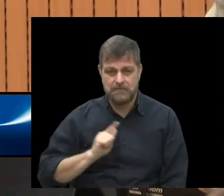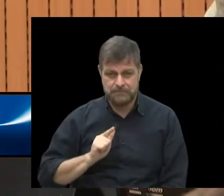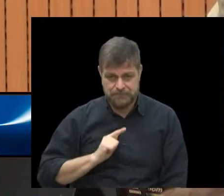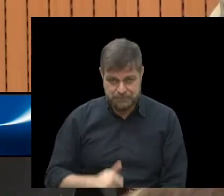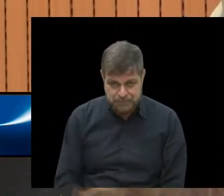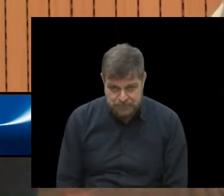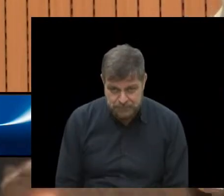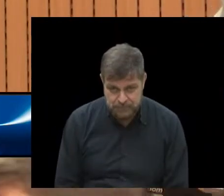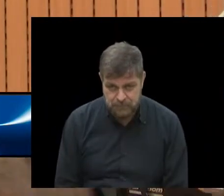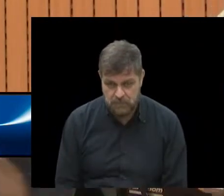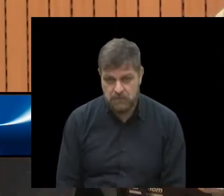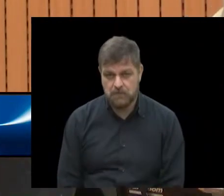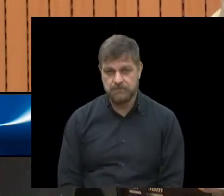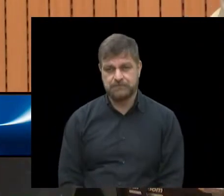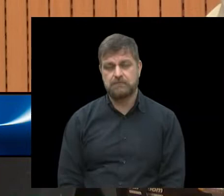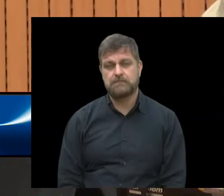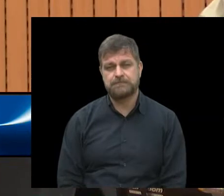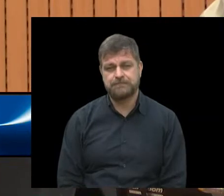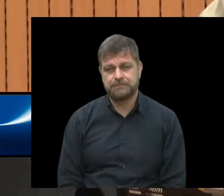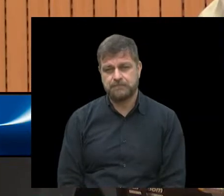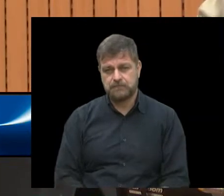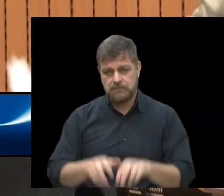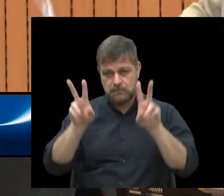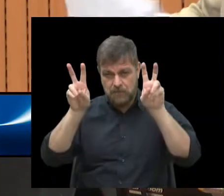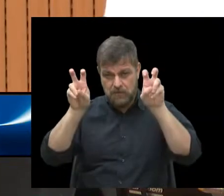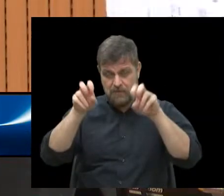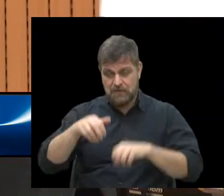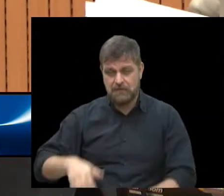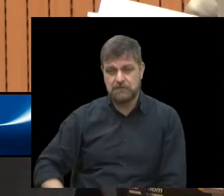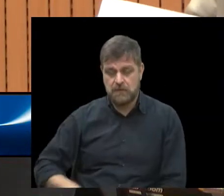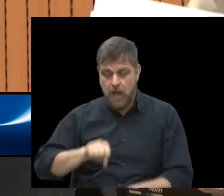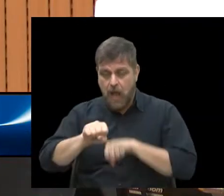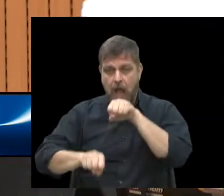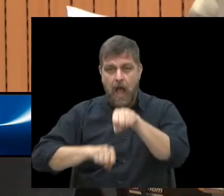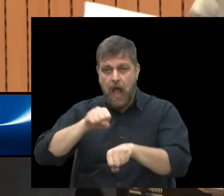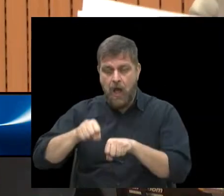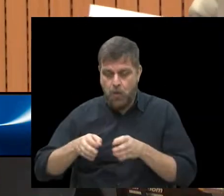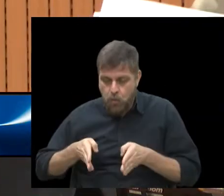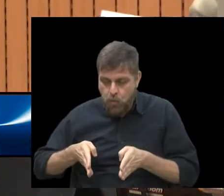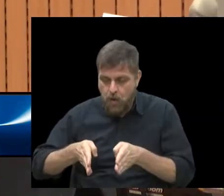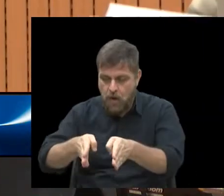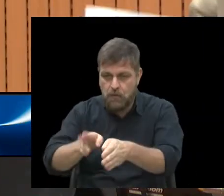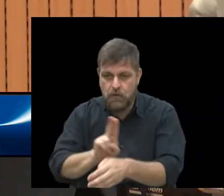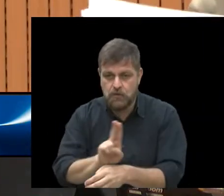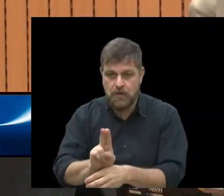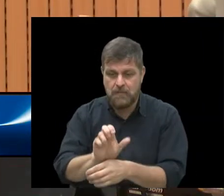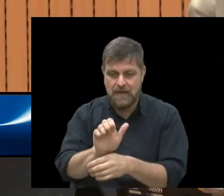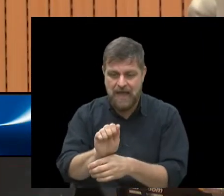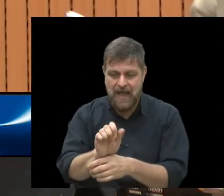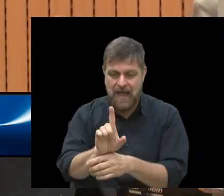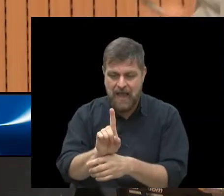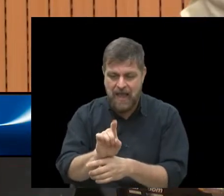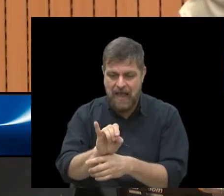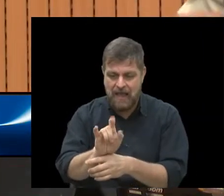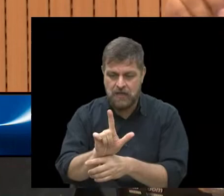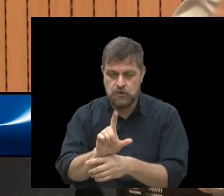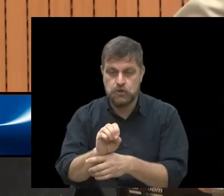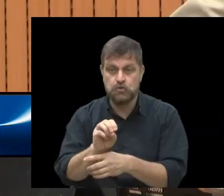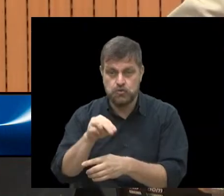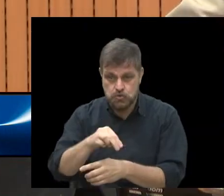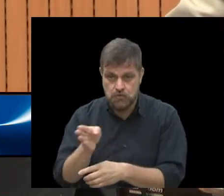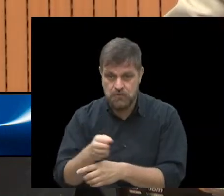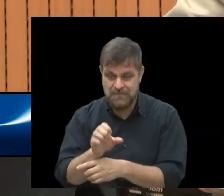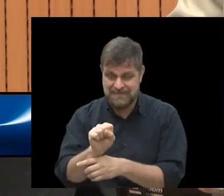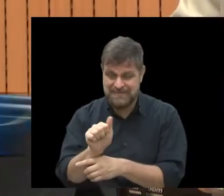processo 228565, de sua autoria, que denomina ciclovia Adilson Roberto dos Santos, uma ciclovia do município